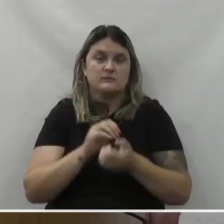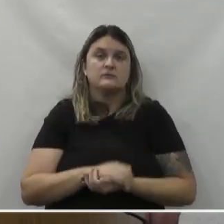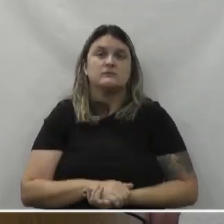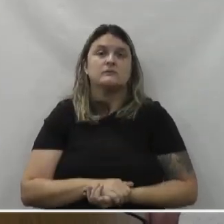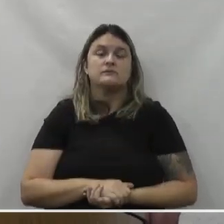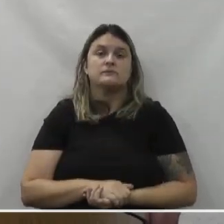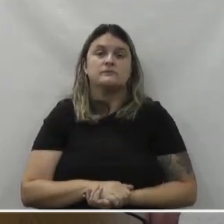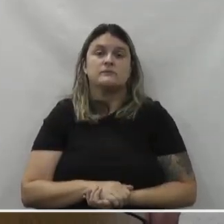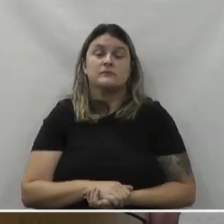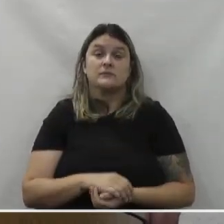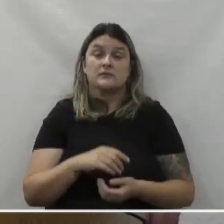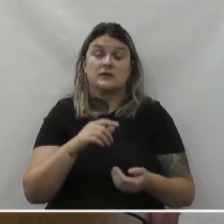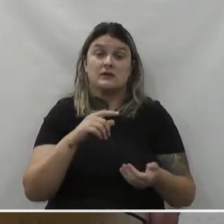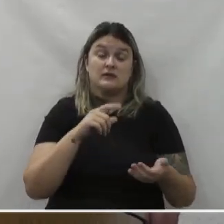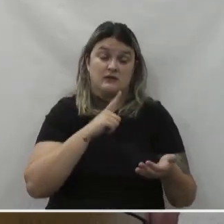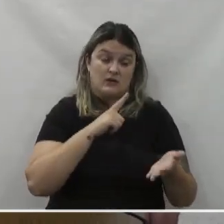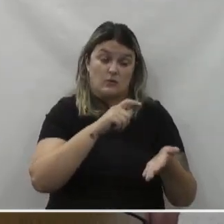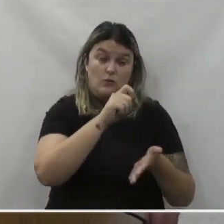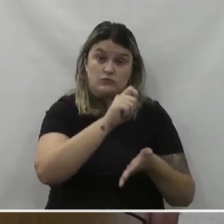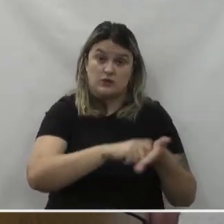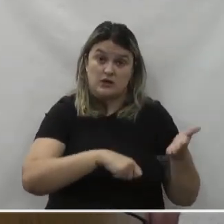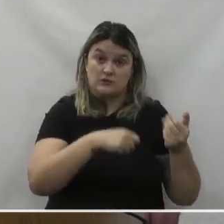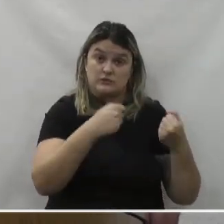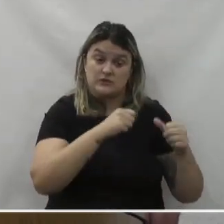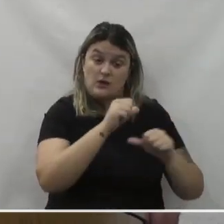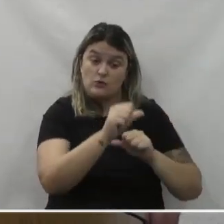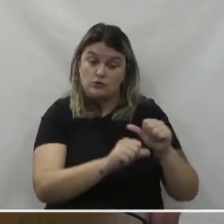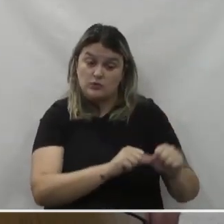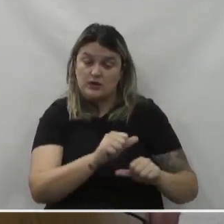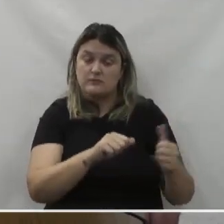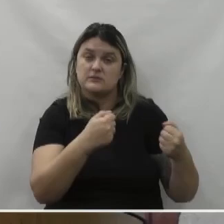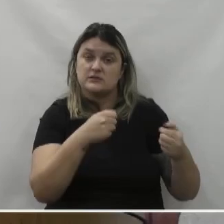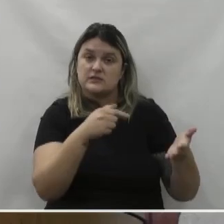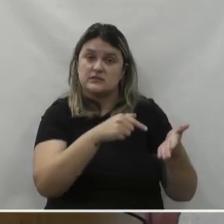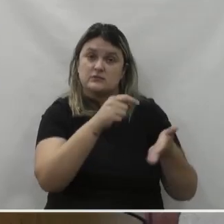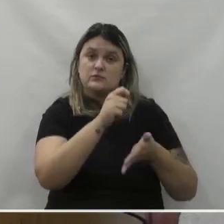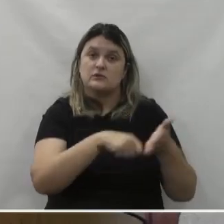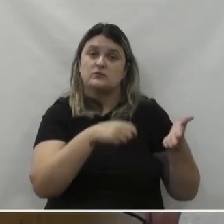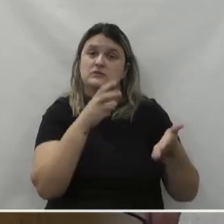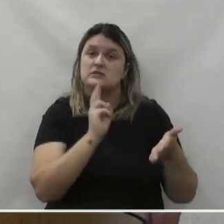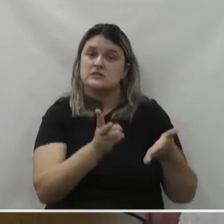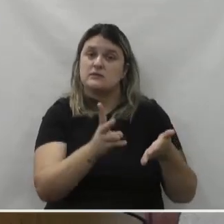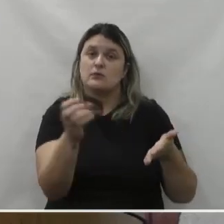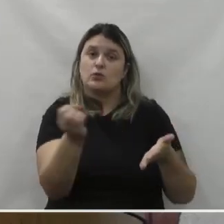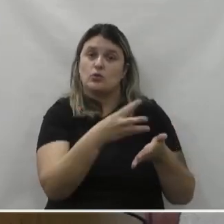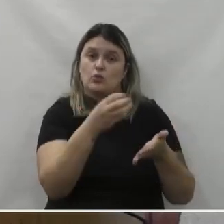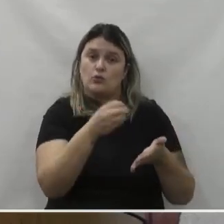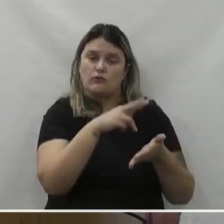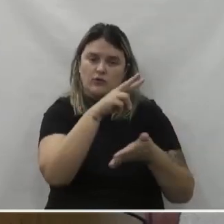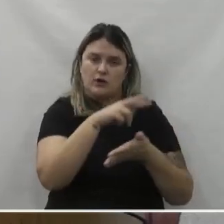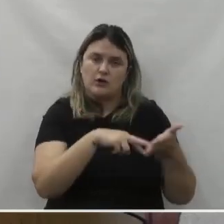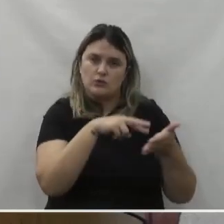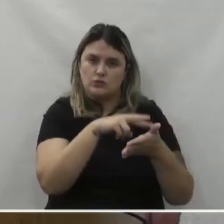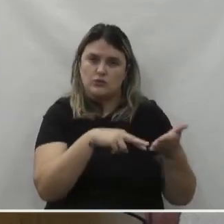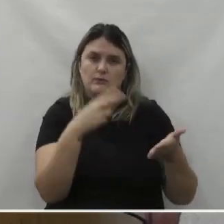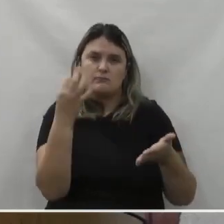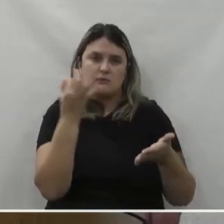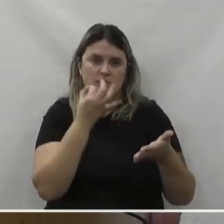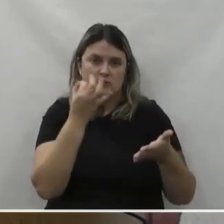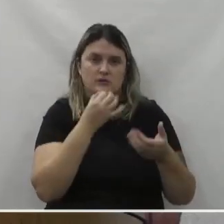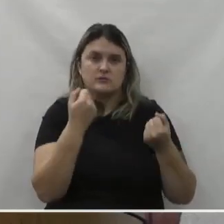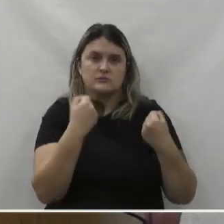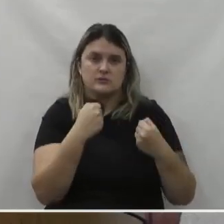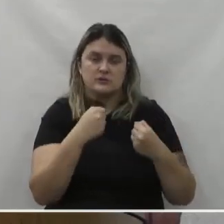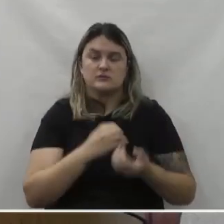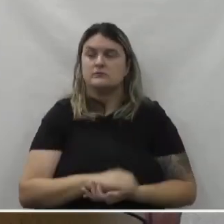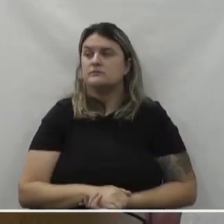algumas alterações no contrato para que ele continue atualizado nos dias de hoje. Então, eu solicito